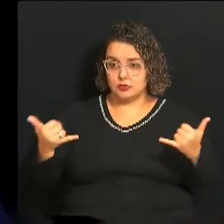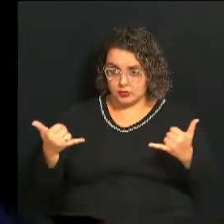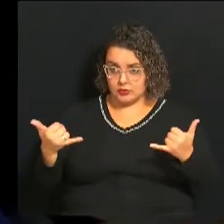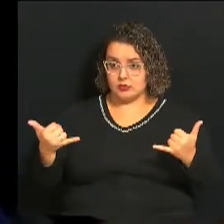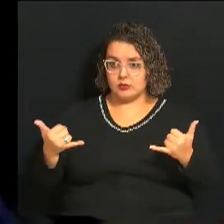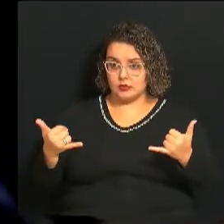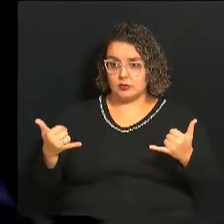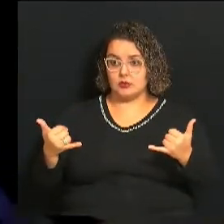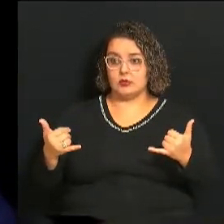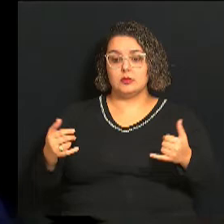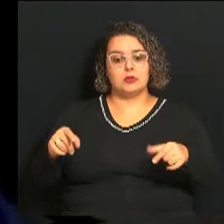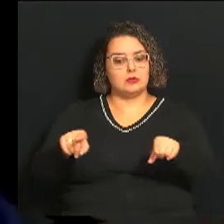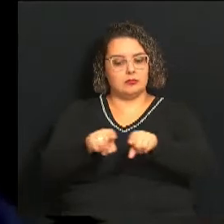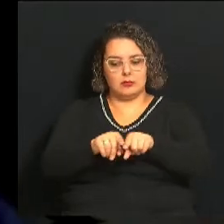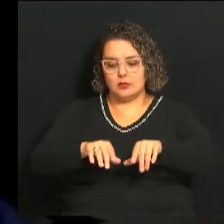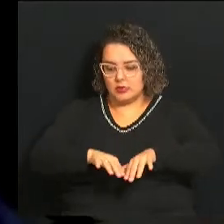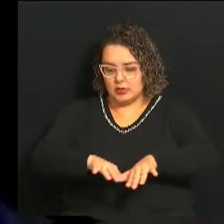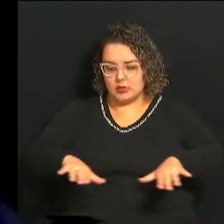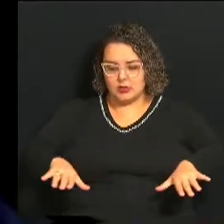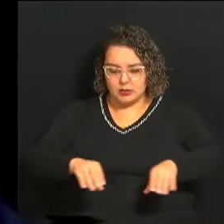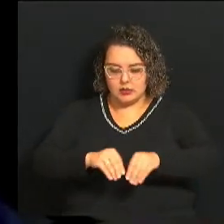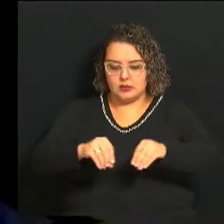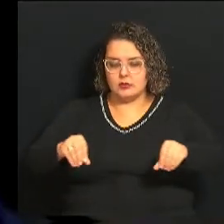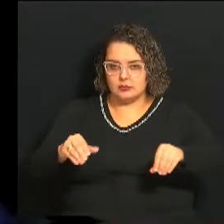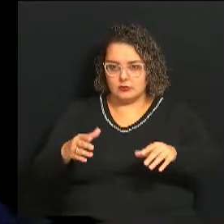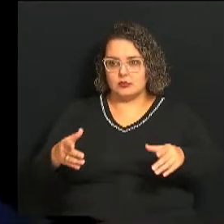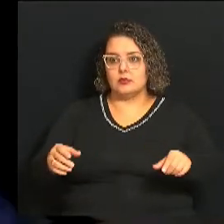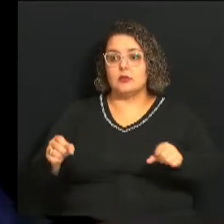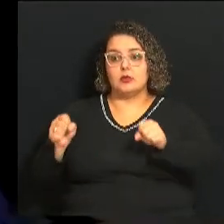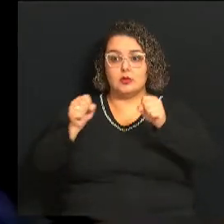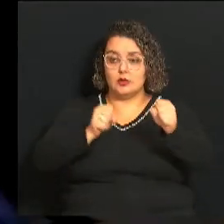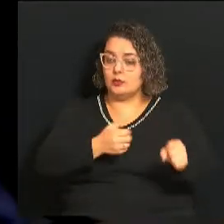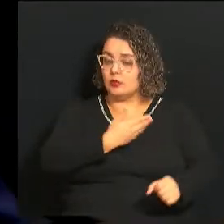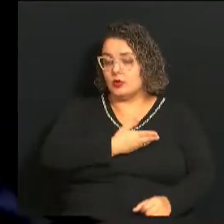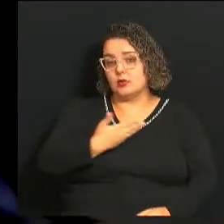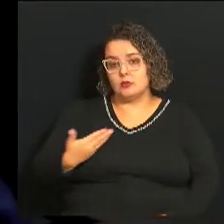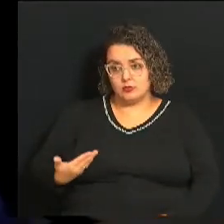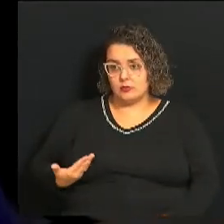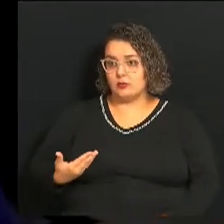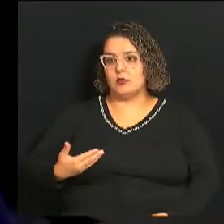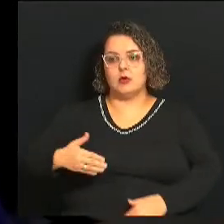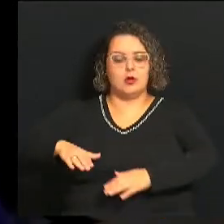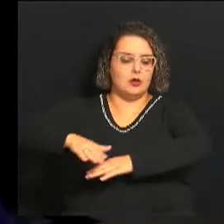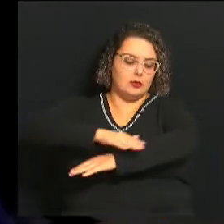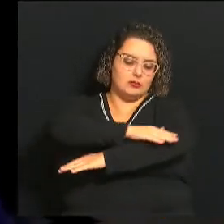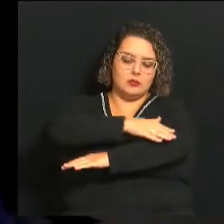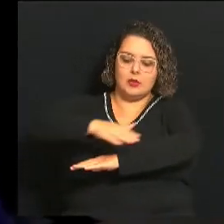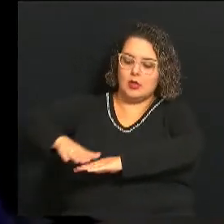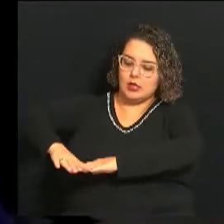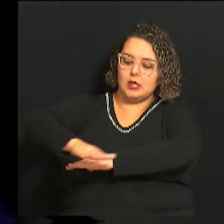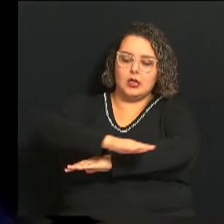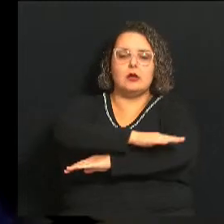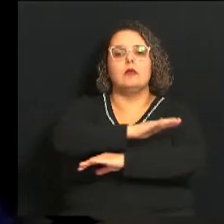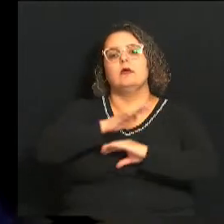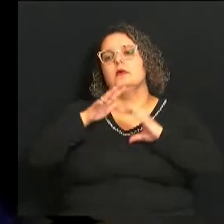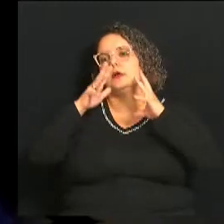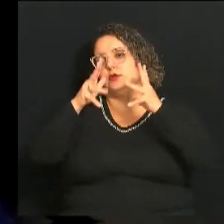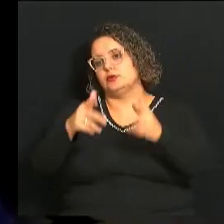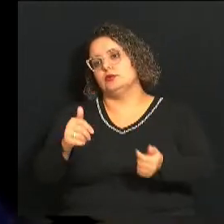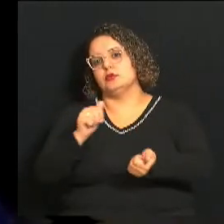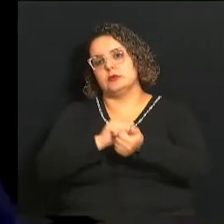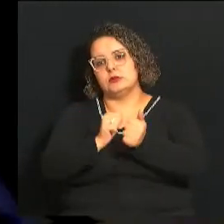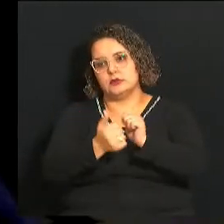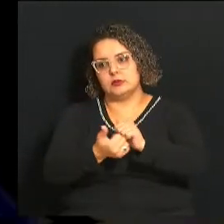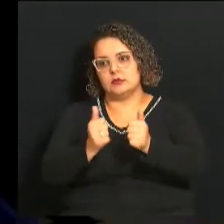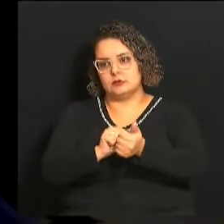vai ser subterrânea, e até do poder público, né, com relação à calçada, rua, para poder fazer toda essa adequação,